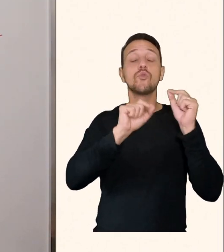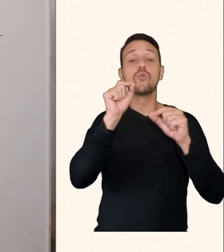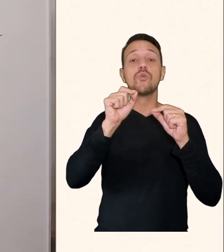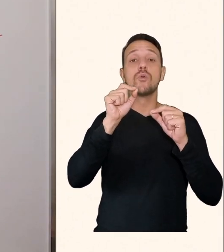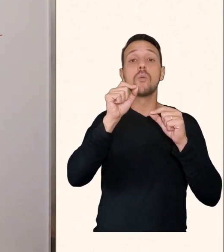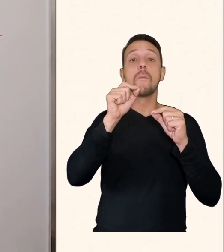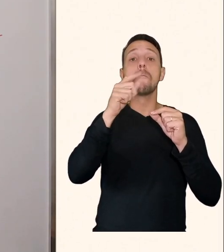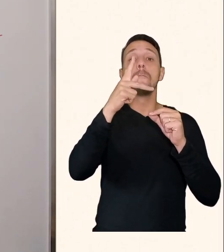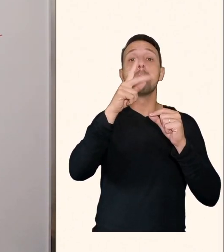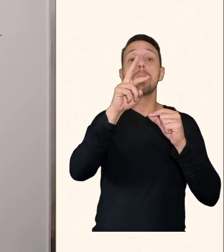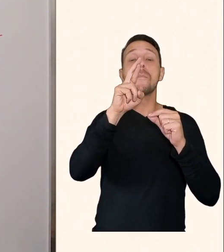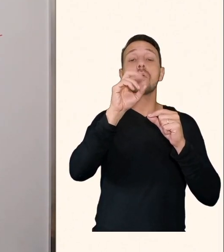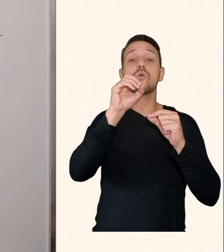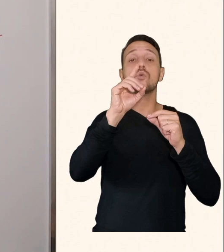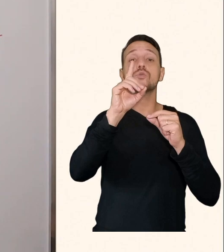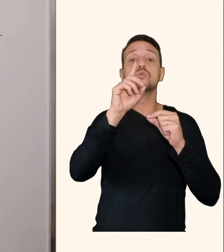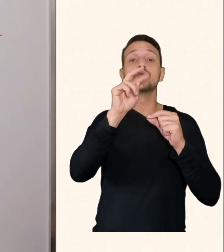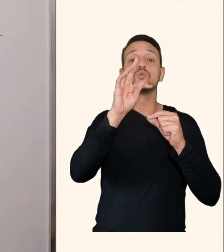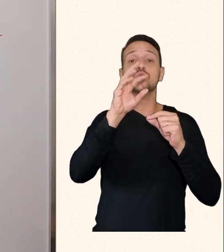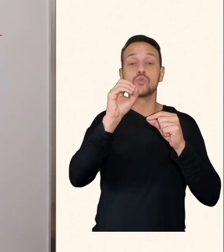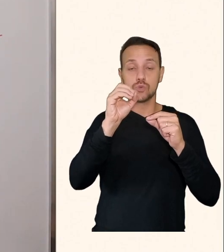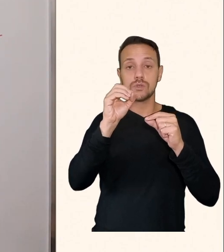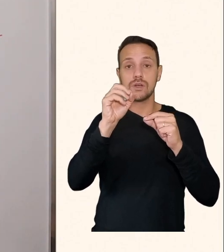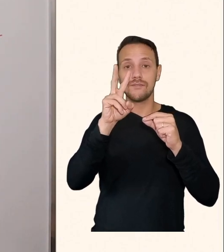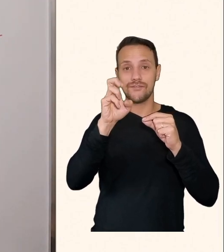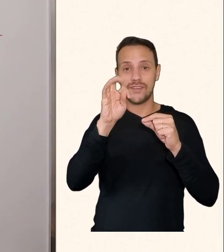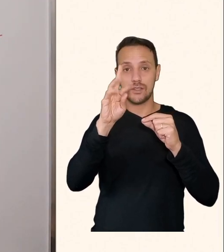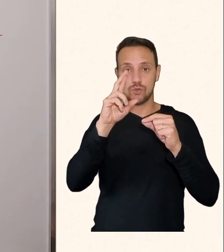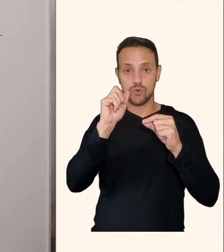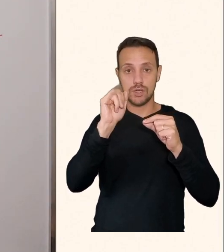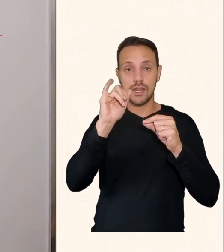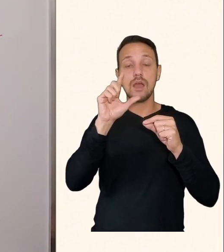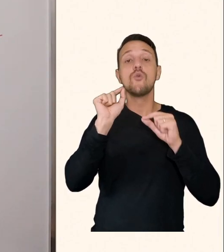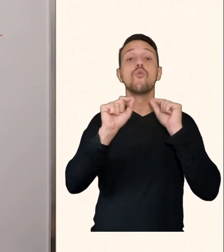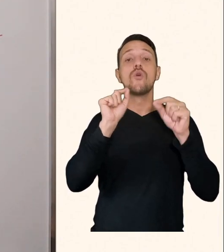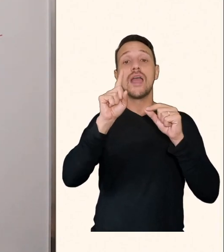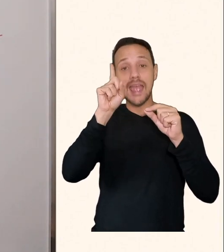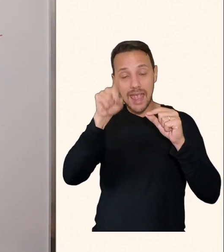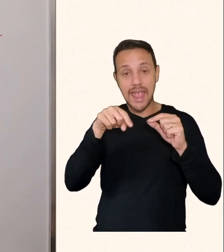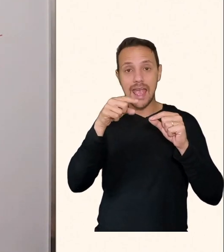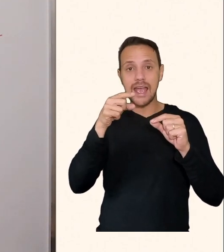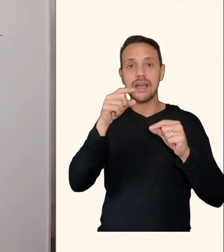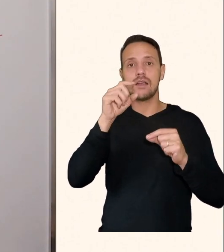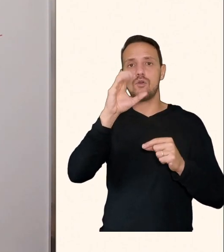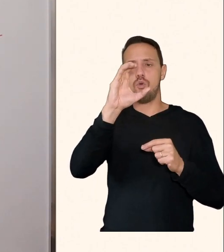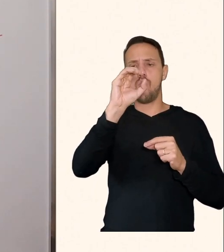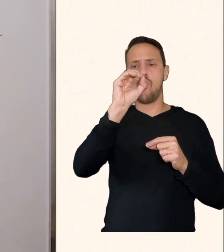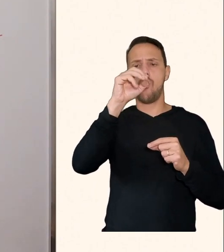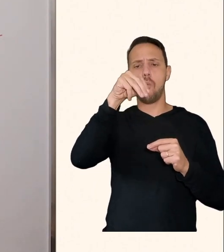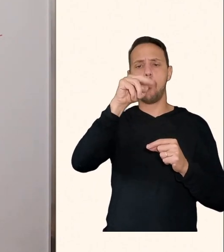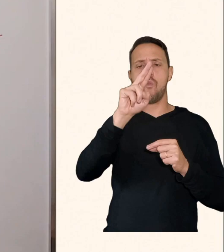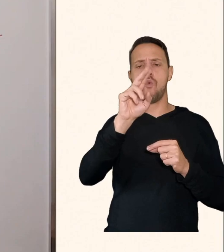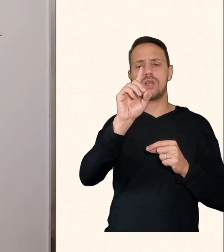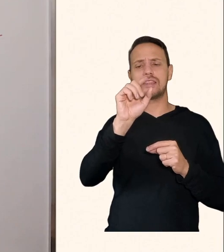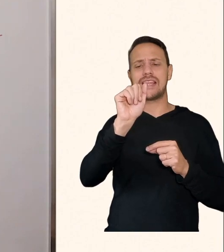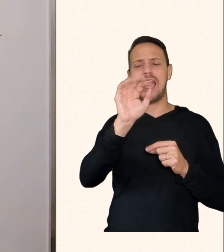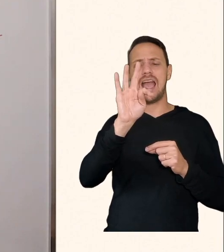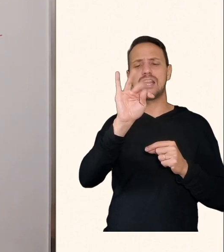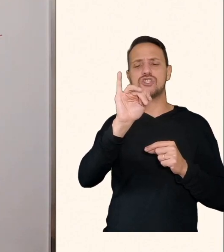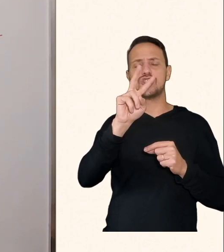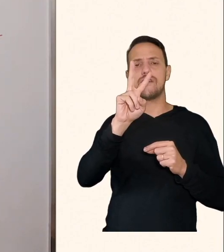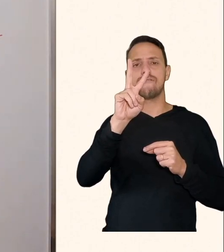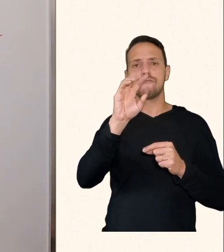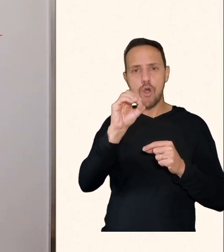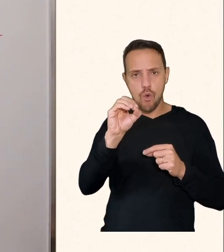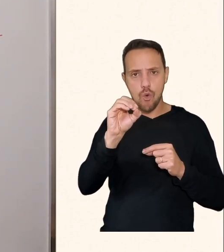a ordem, a gente troca o sinal do vetor resultante. Ou, em